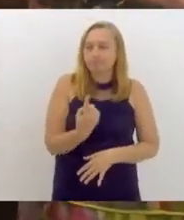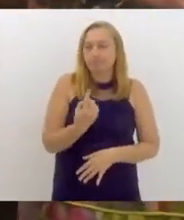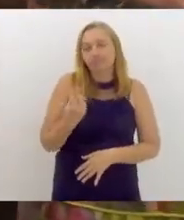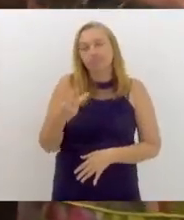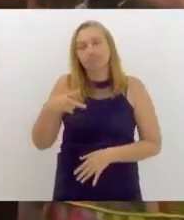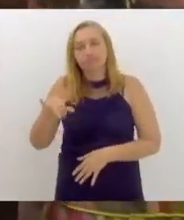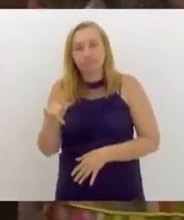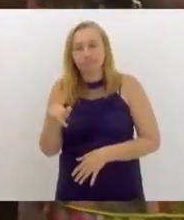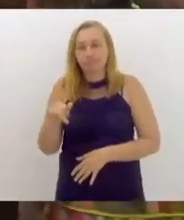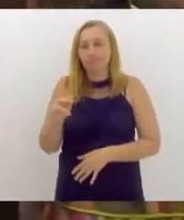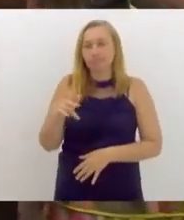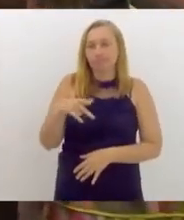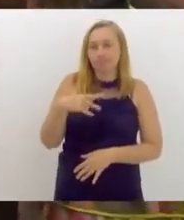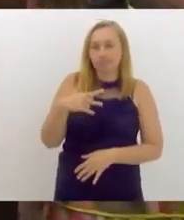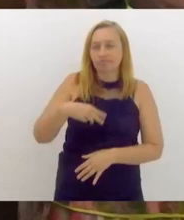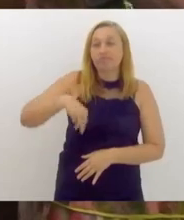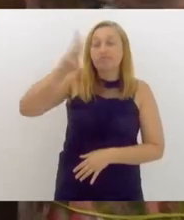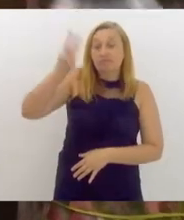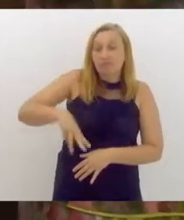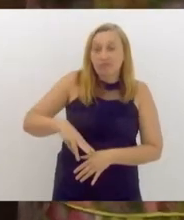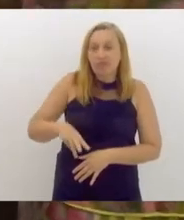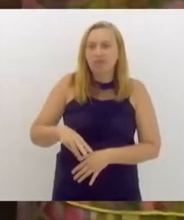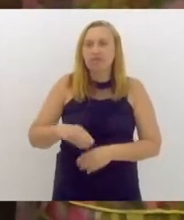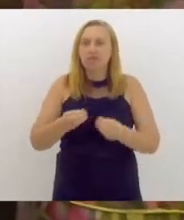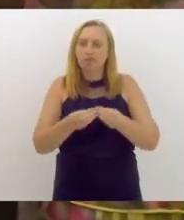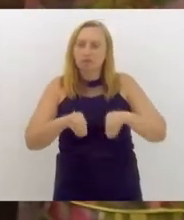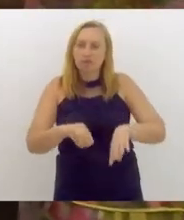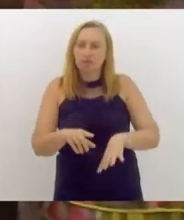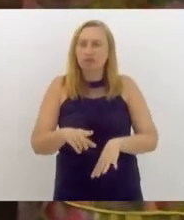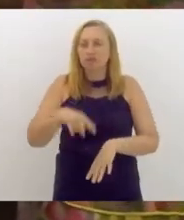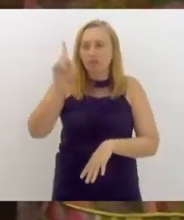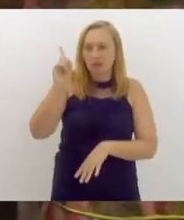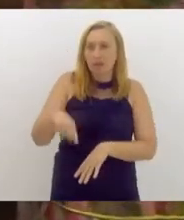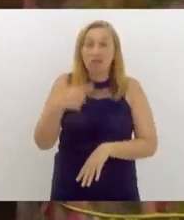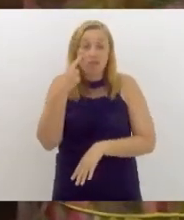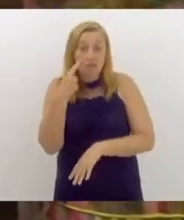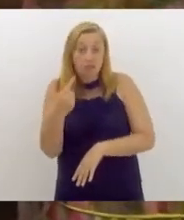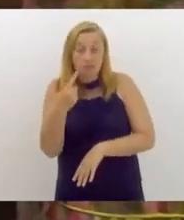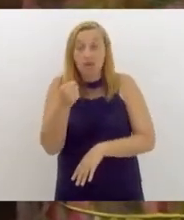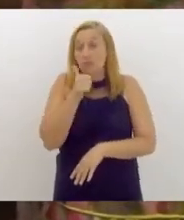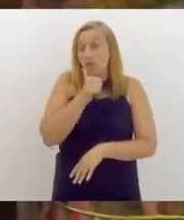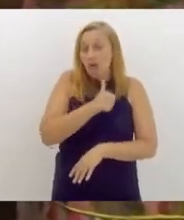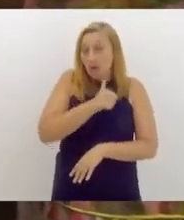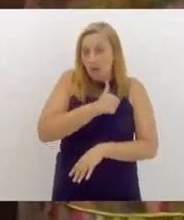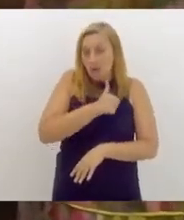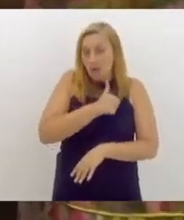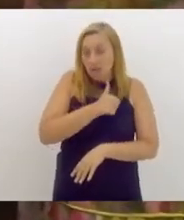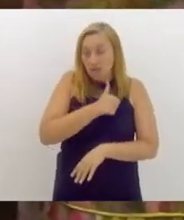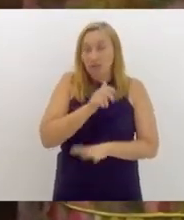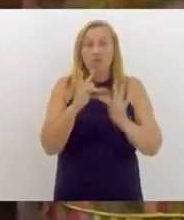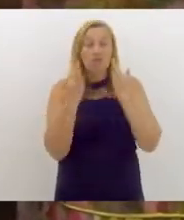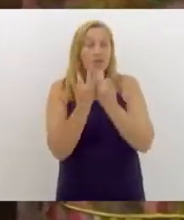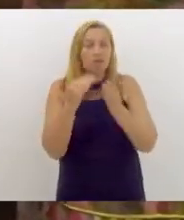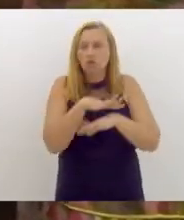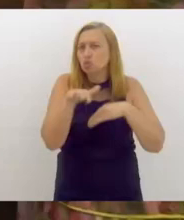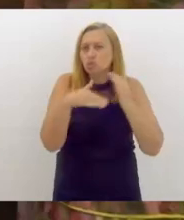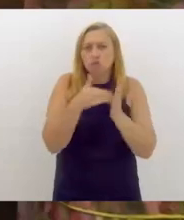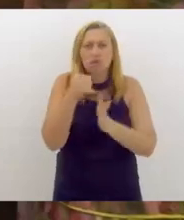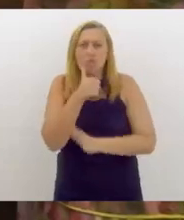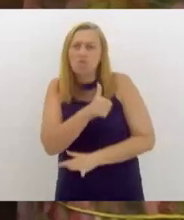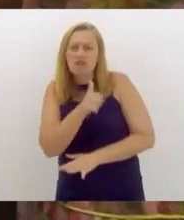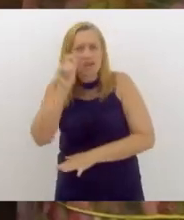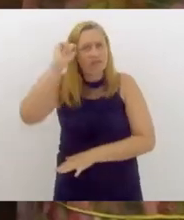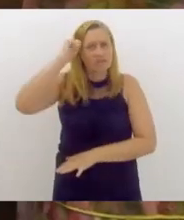a lupa de quem são os mais prejudicados, senhor presidente, a gente vê mulheres, famílias inteiras de mulheres,